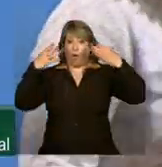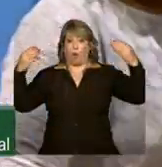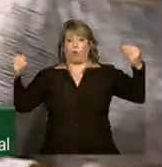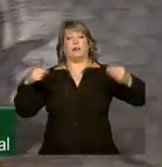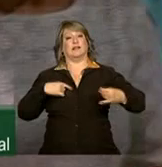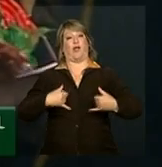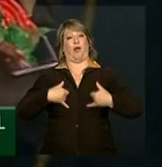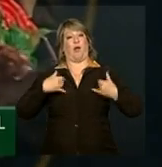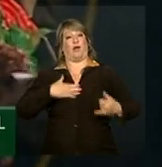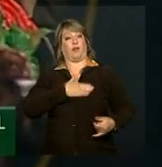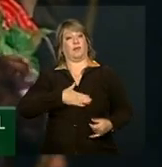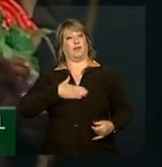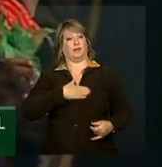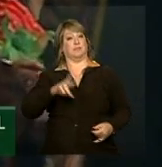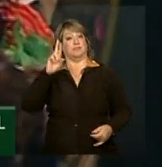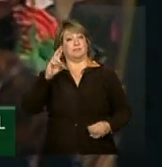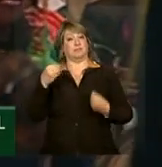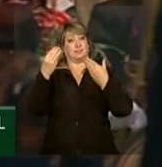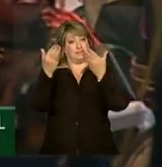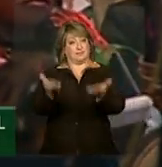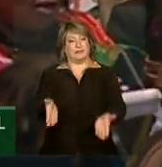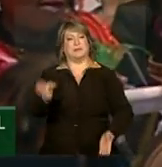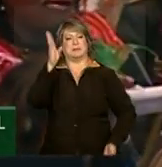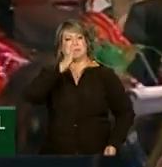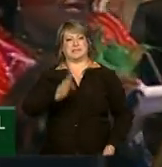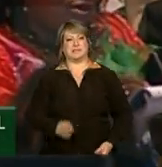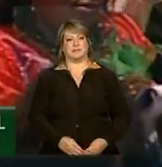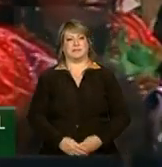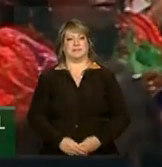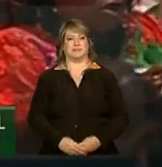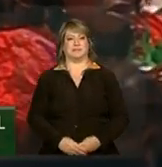de delegar essa responsabilidade agora ao Brasil.